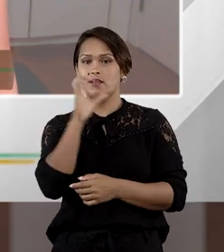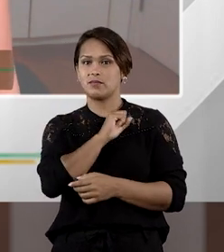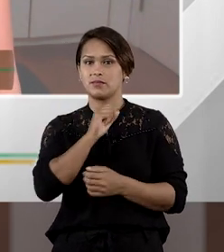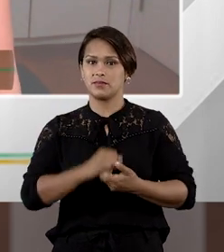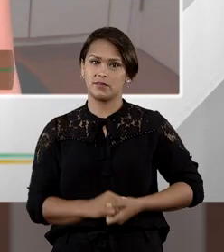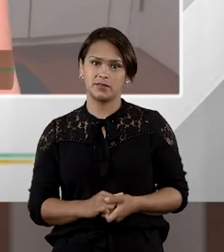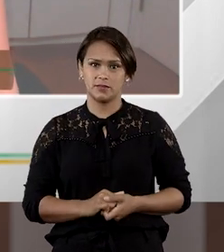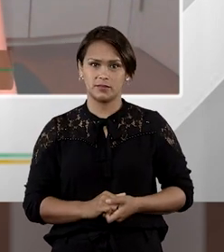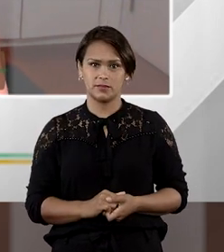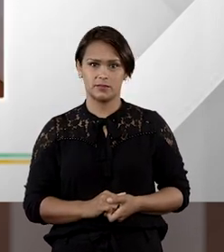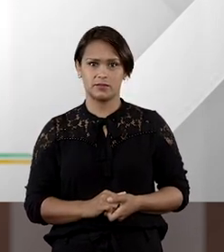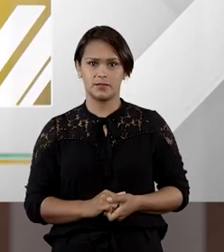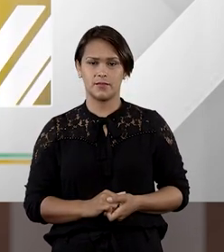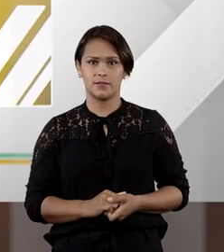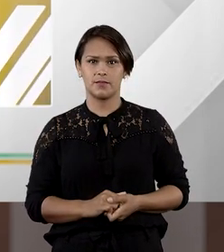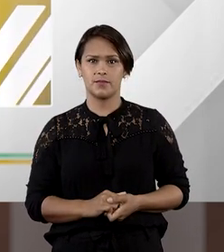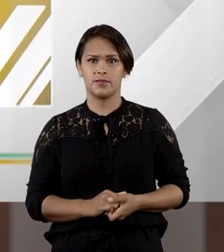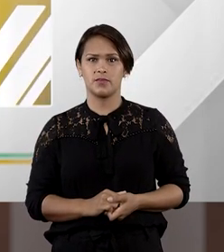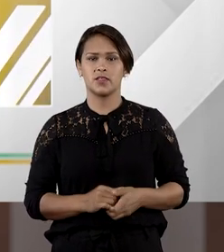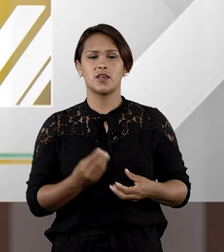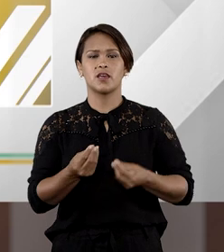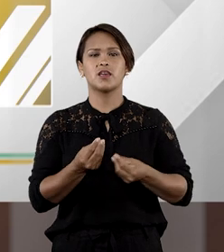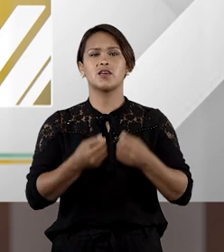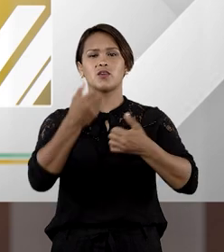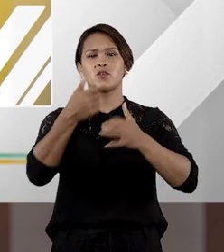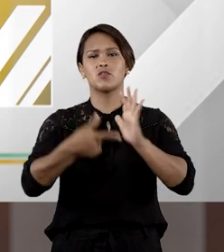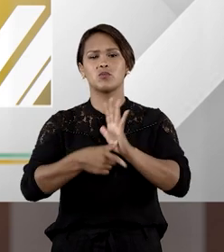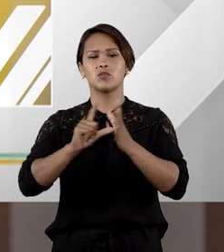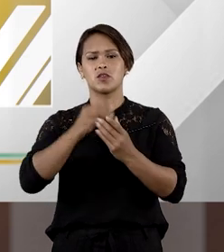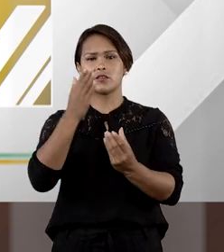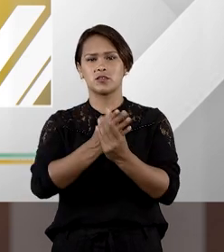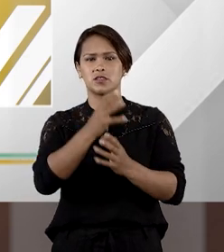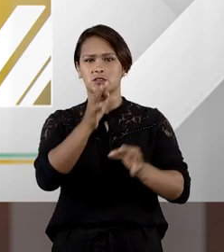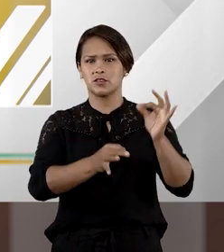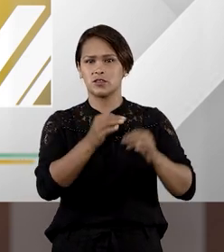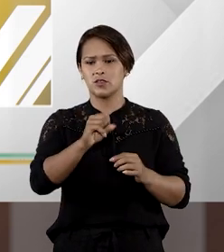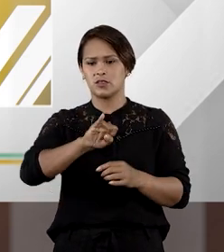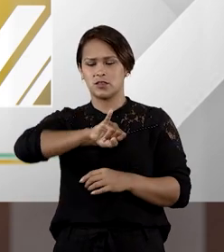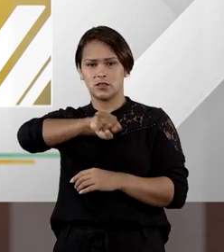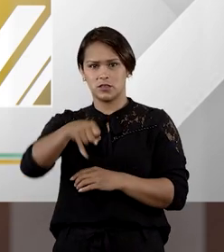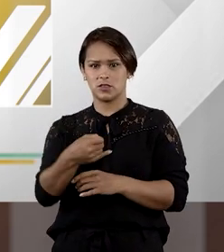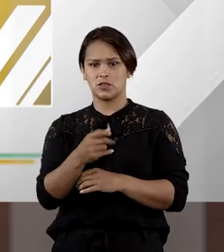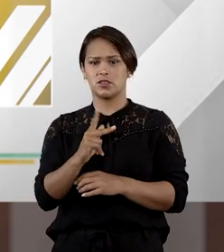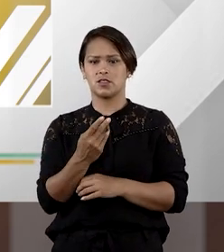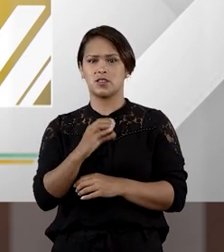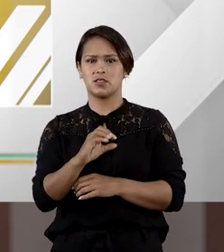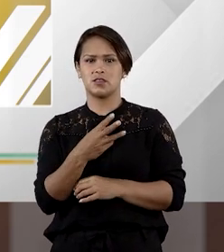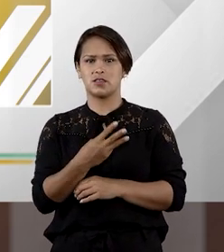eficiente assim. E conforme precedente firmado pelo STJ no HC